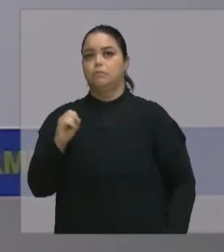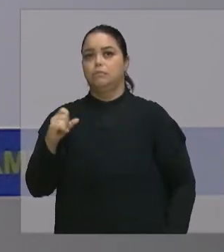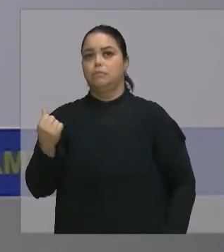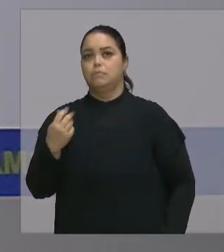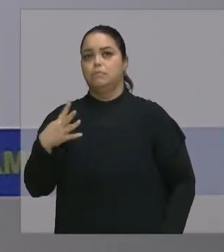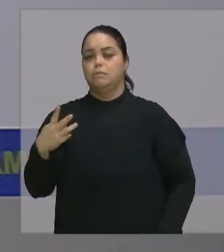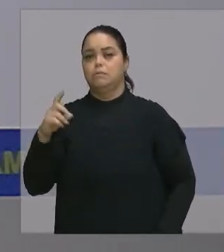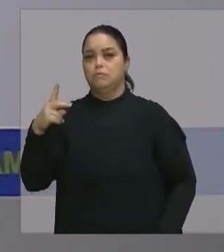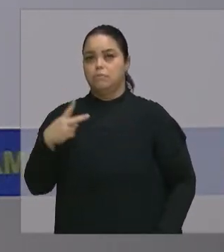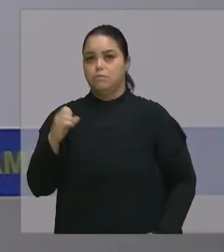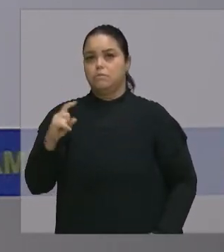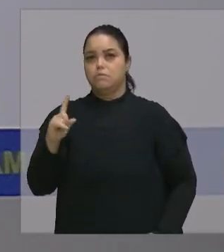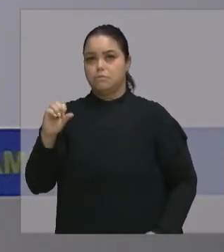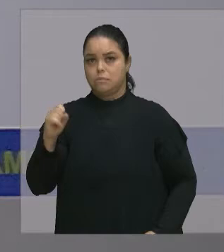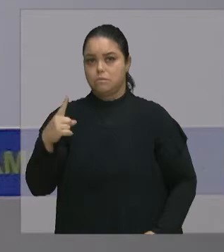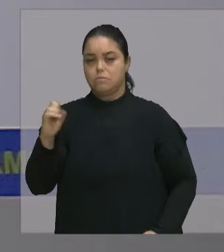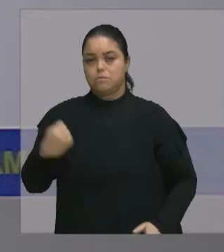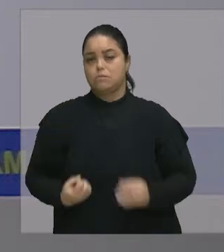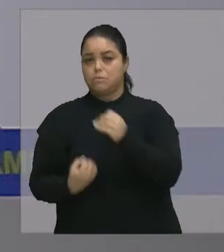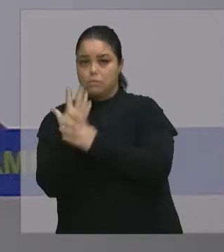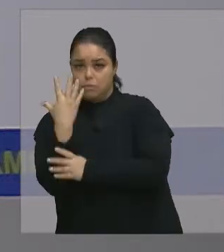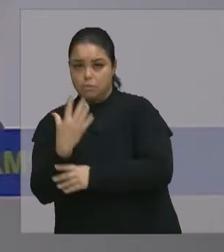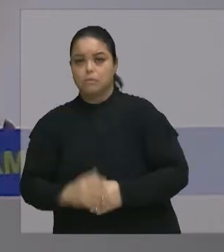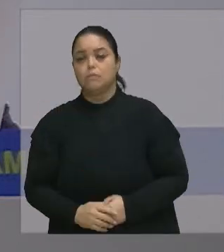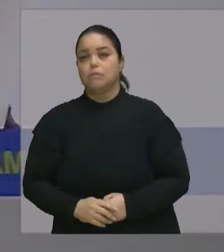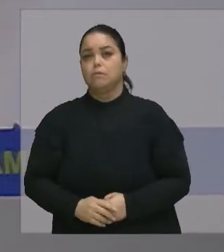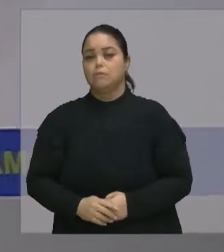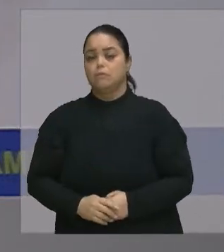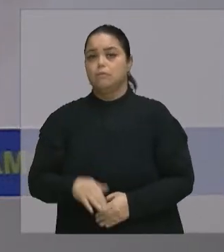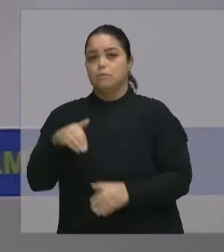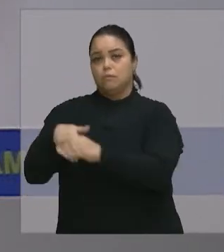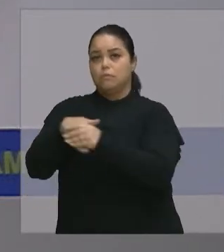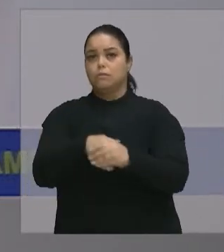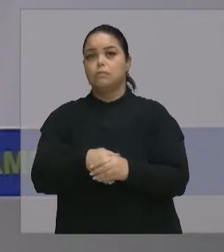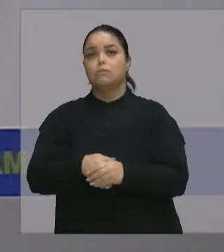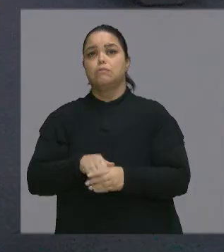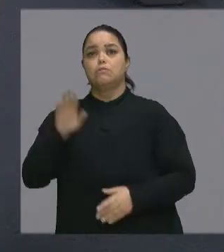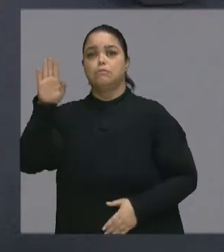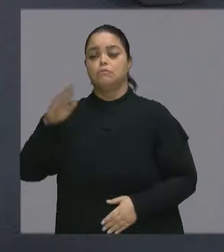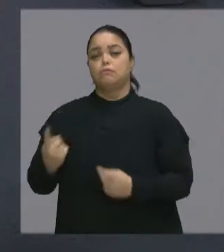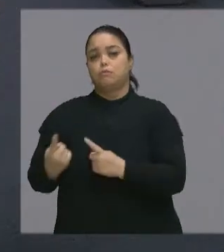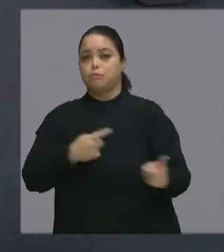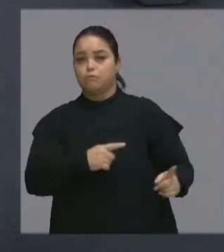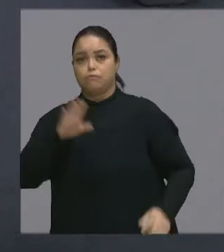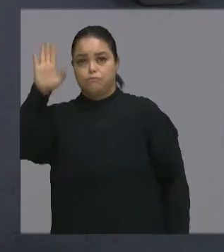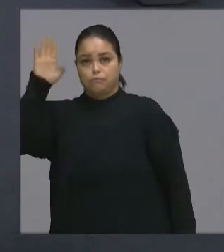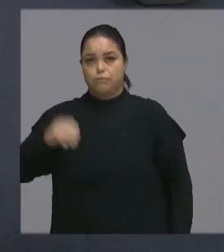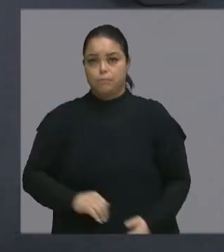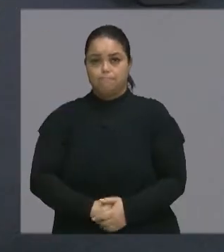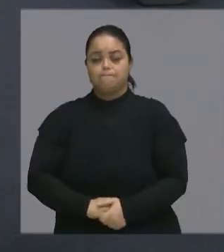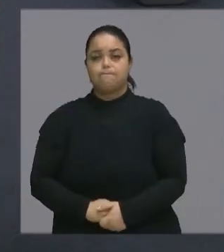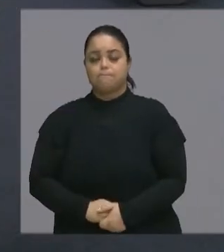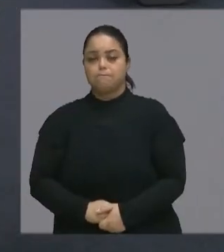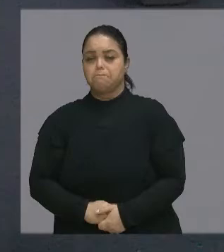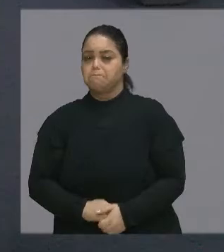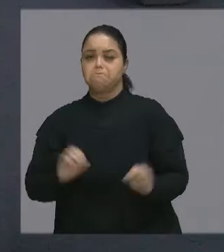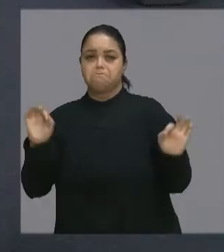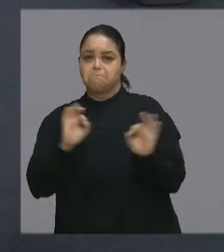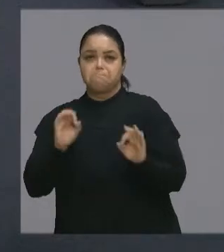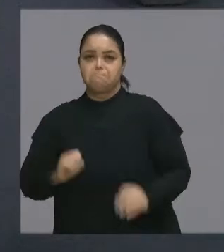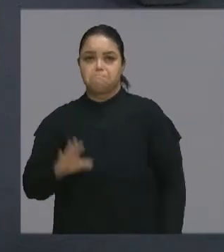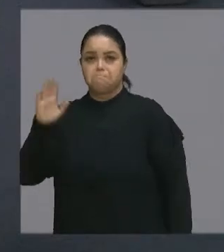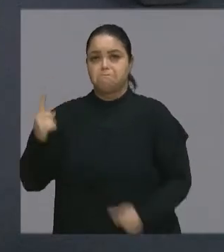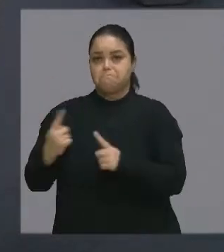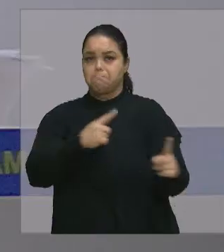283-2018, de sua autoria. Vereadores favoráveis permaneçam como estão, os contrários se manifestem. Nenhuma manifestação